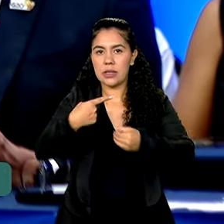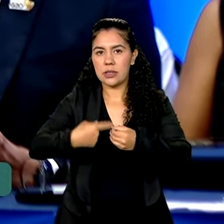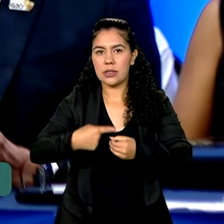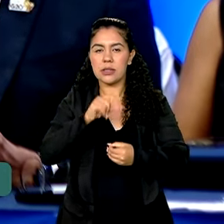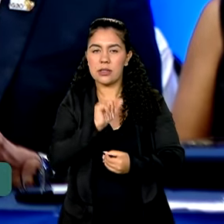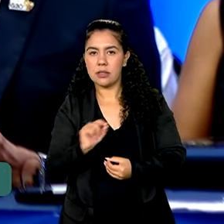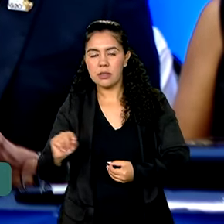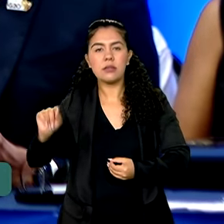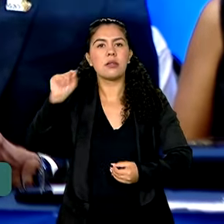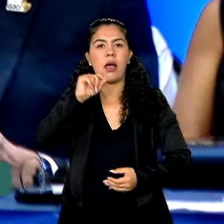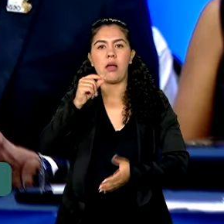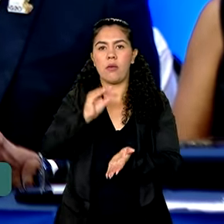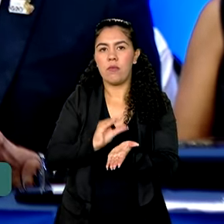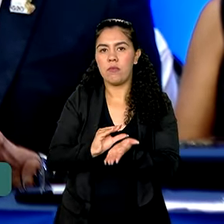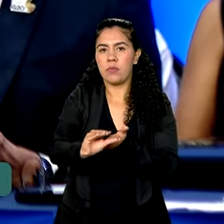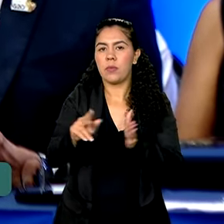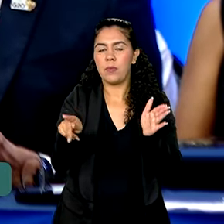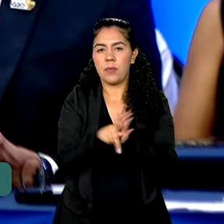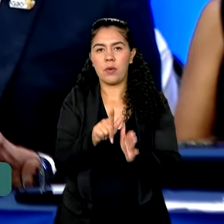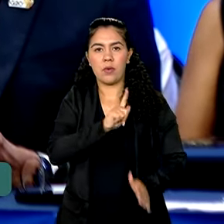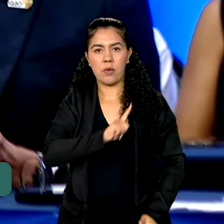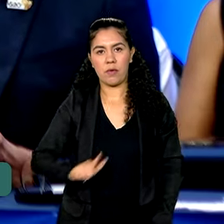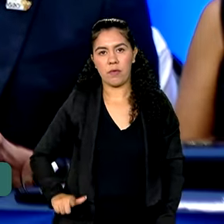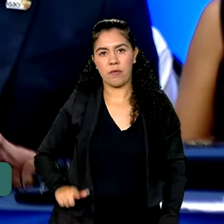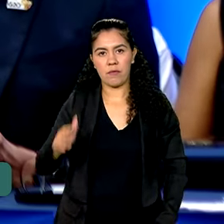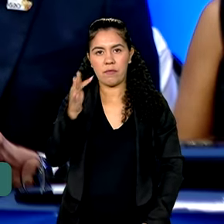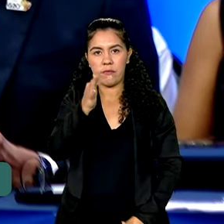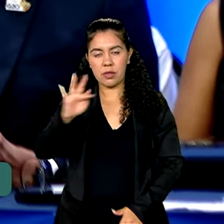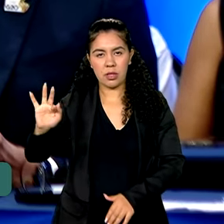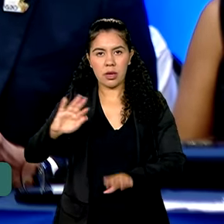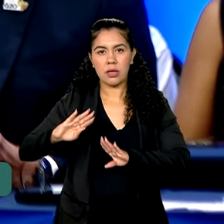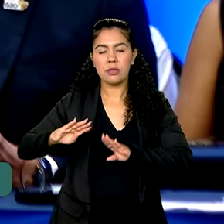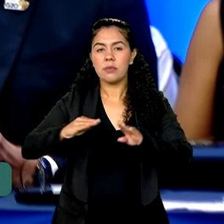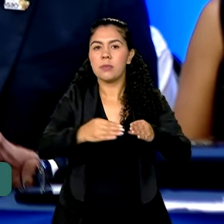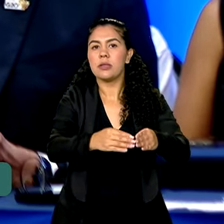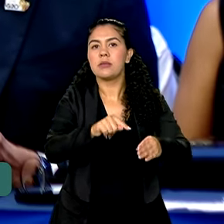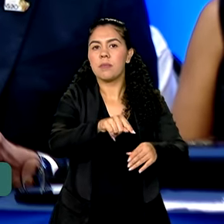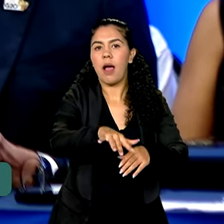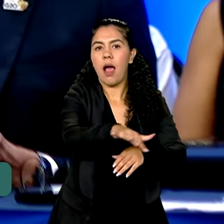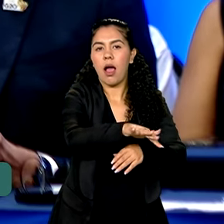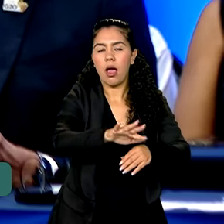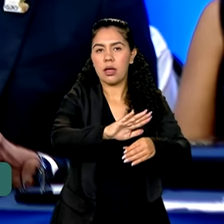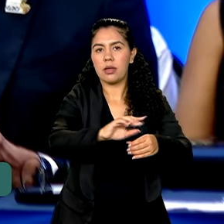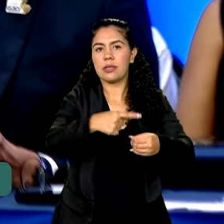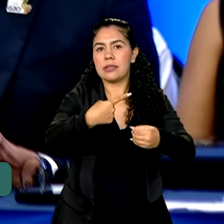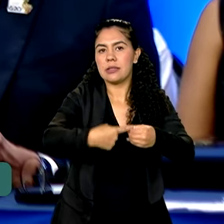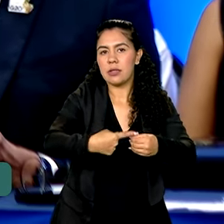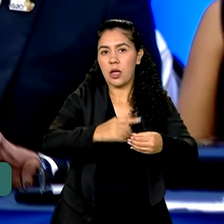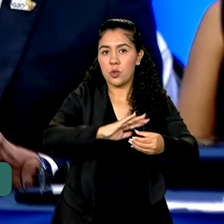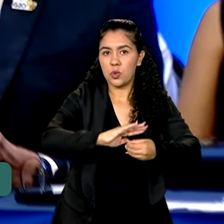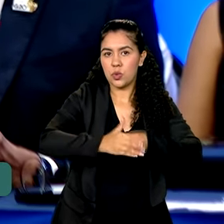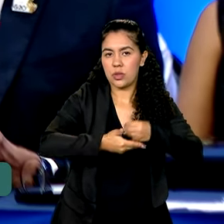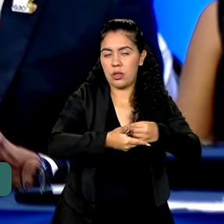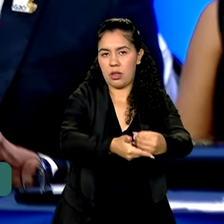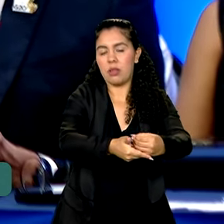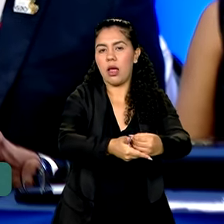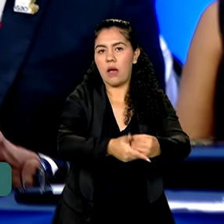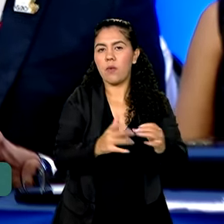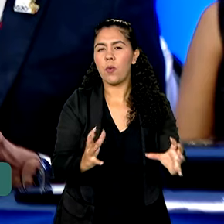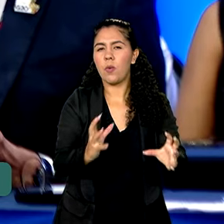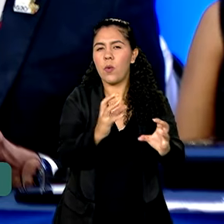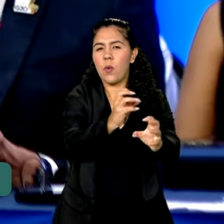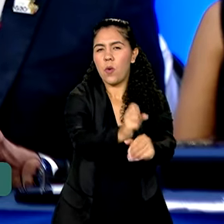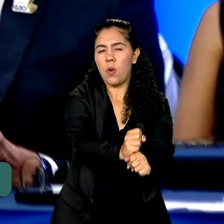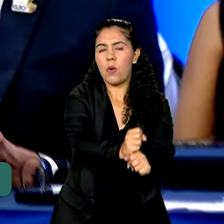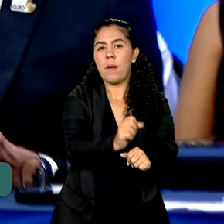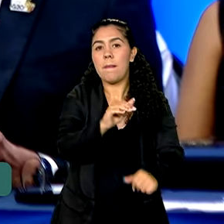mais investimentos do governo federal no eixo Cidades Sustentáveis e Resilientes, totalizando mais